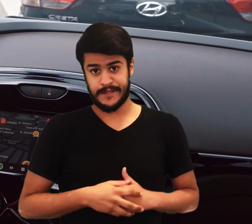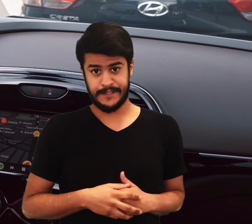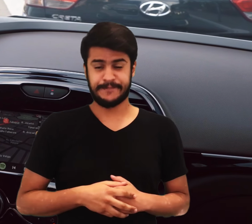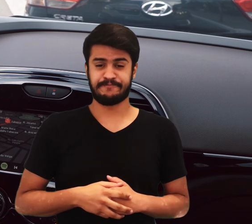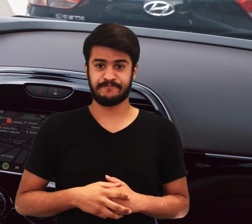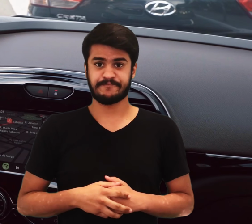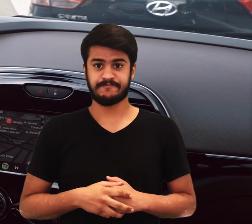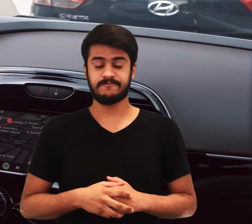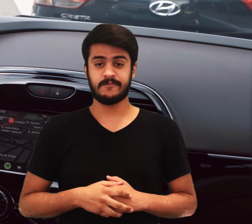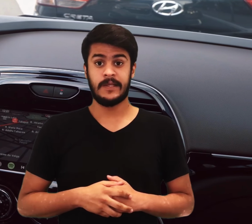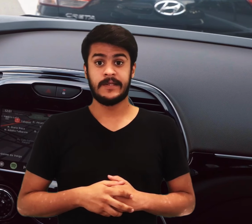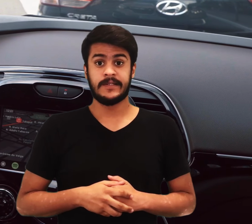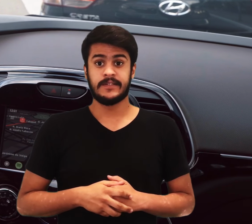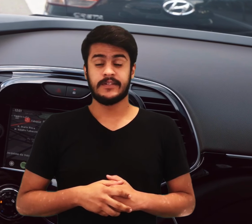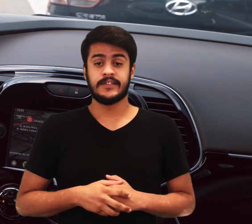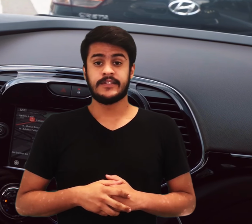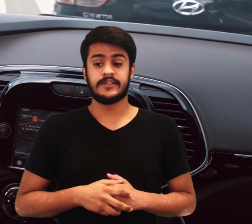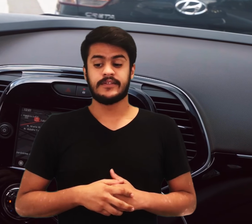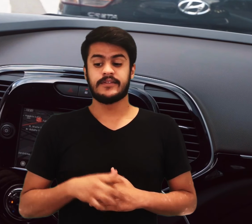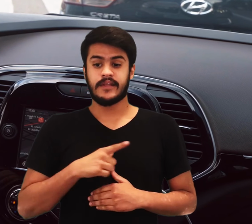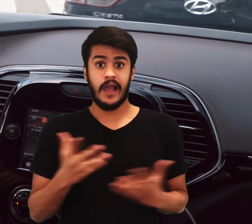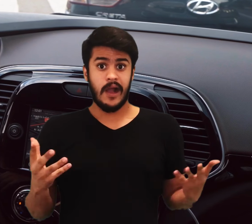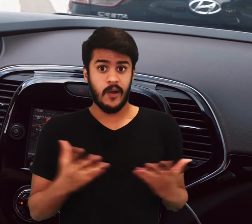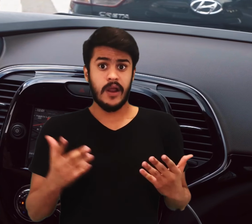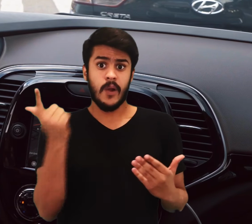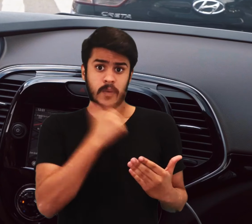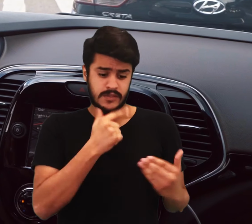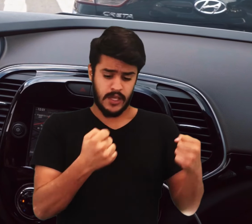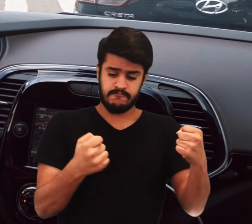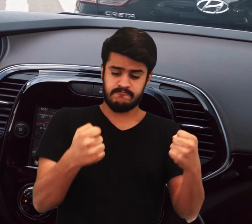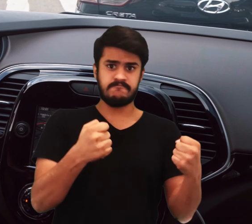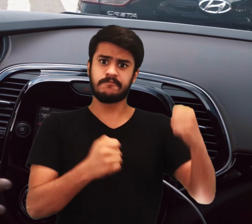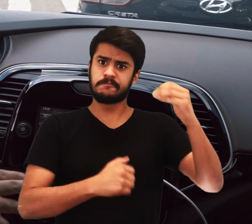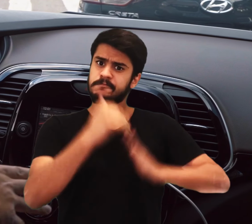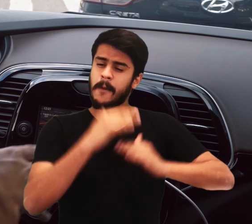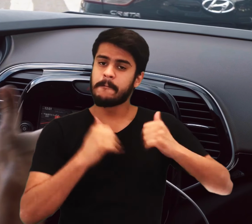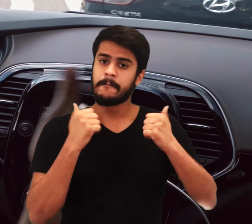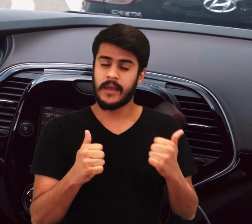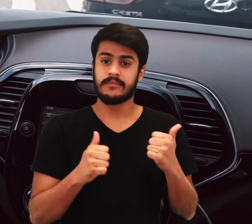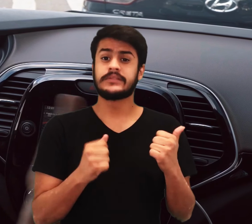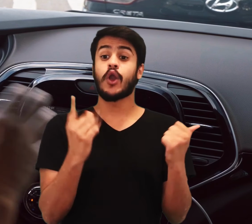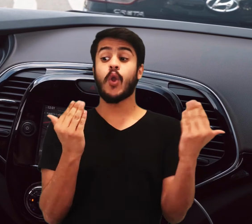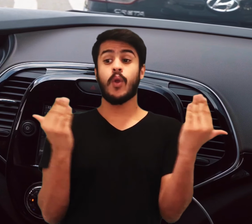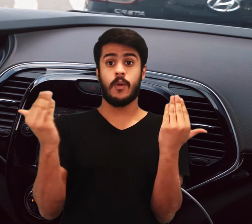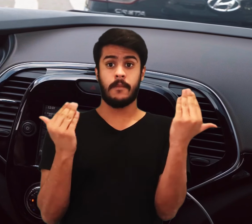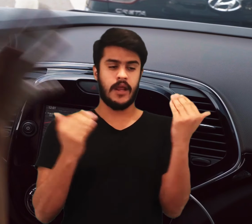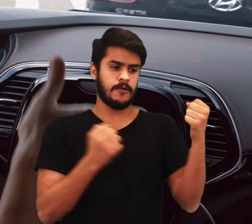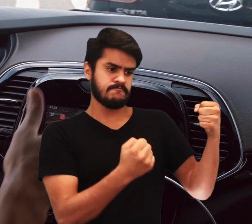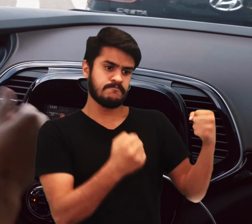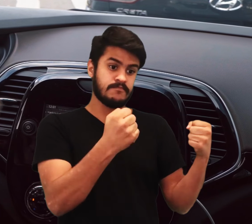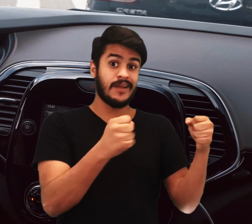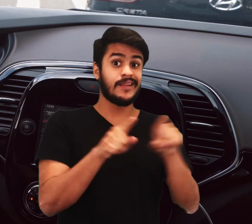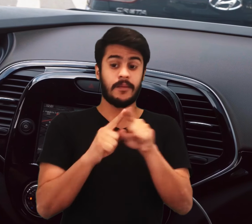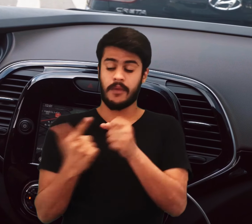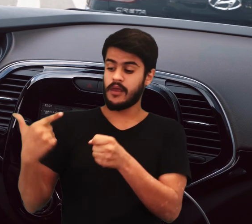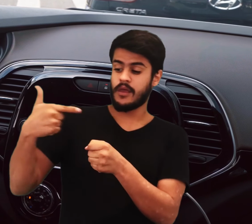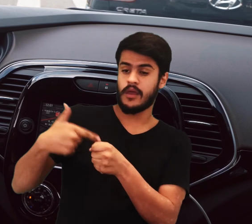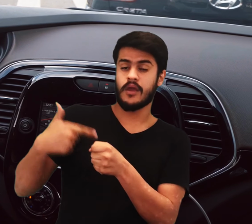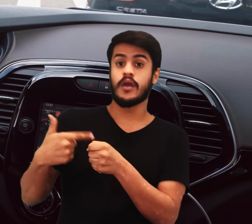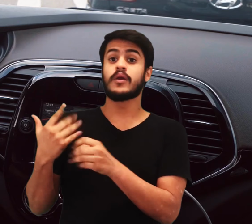Então, a gente tem um ganho de desvoltura muito legal. E aí, quando a gente confronta esse ganho de desempenho com ganho de